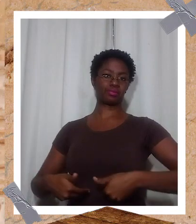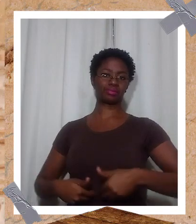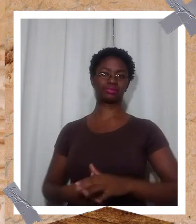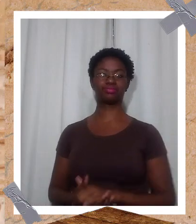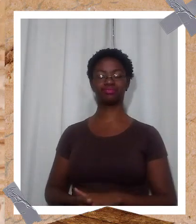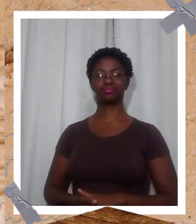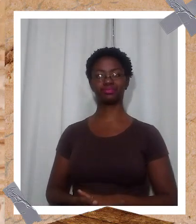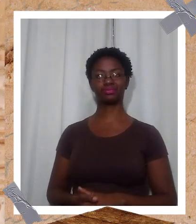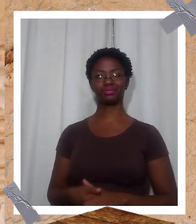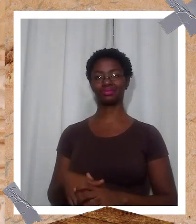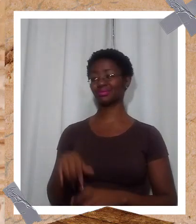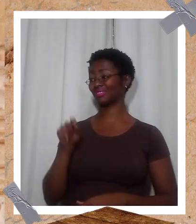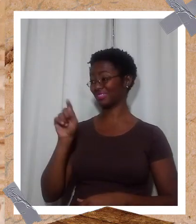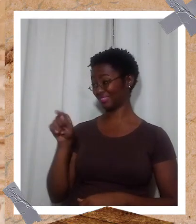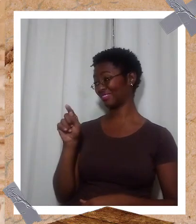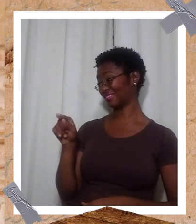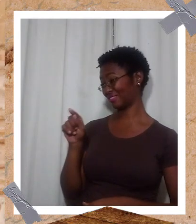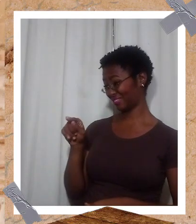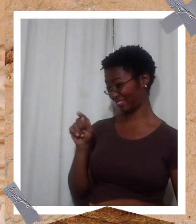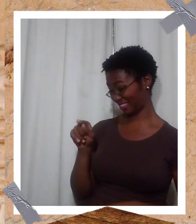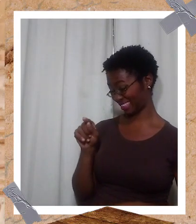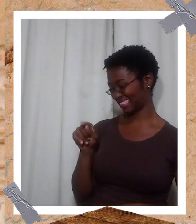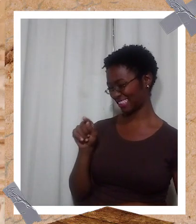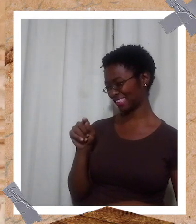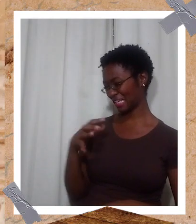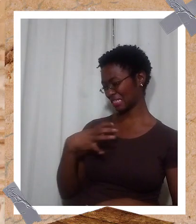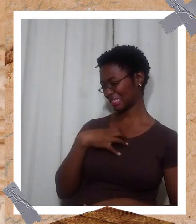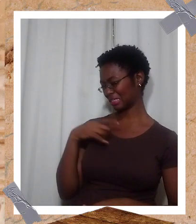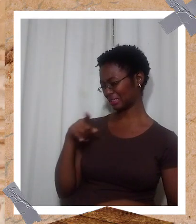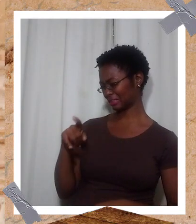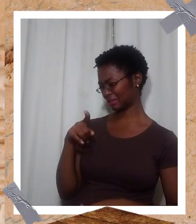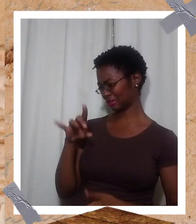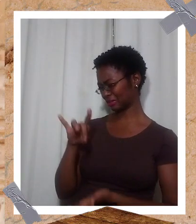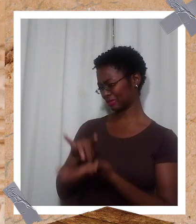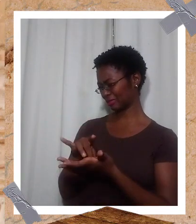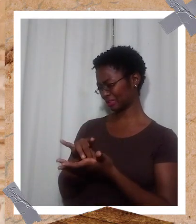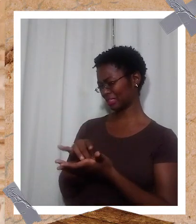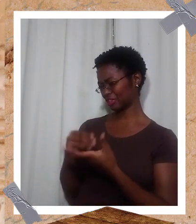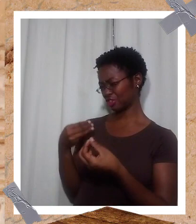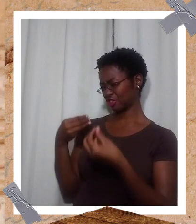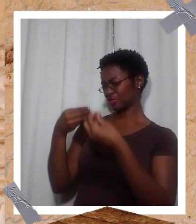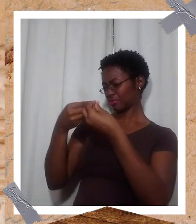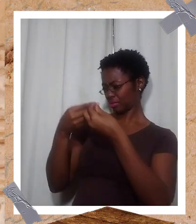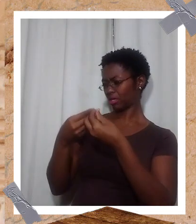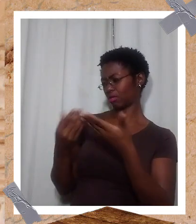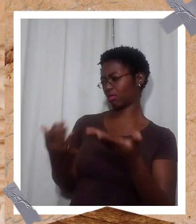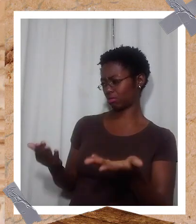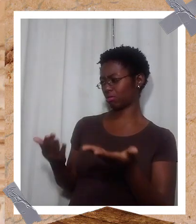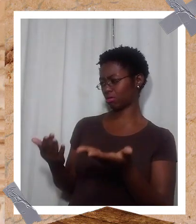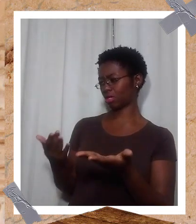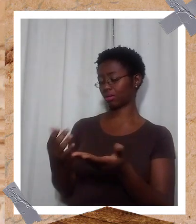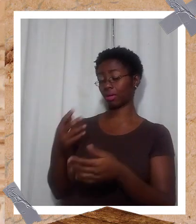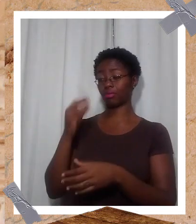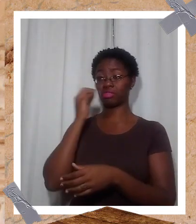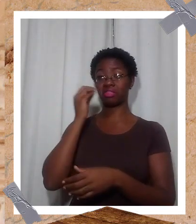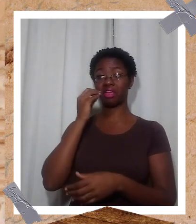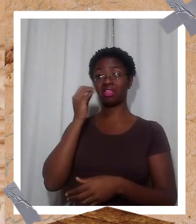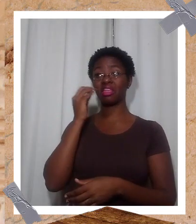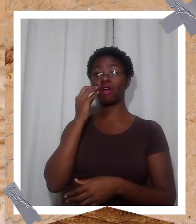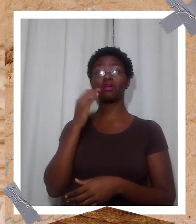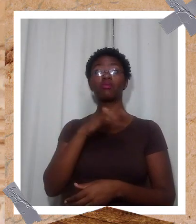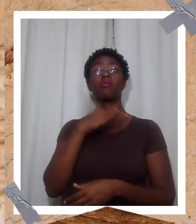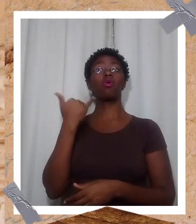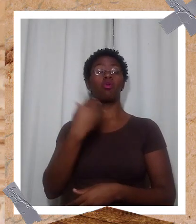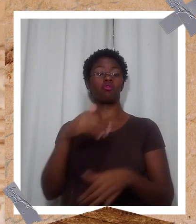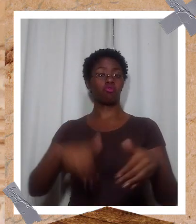Bom, você viveu essa realidade de fome muito de perto, né? E conviveu com pessoas meio a um lixão que buscavam não morrer de fome. Então, eu